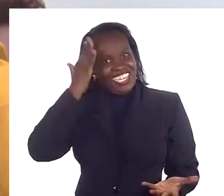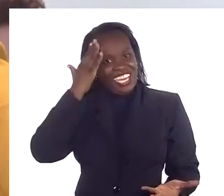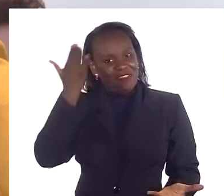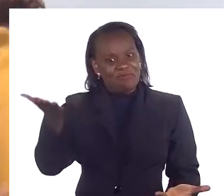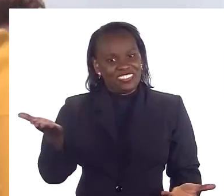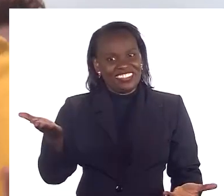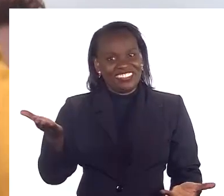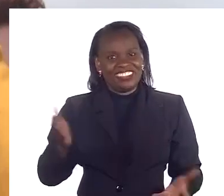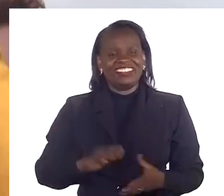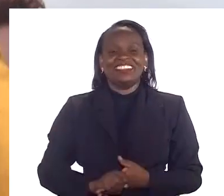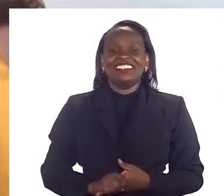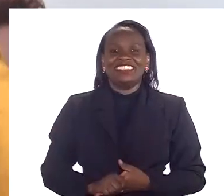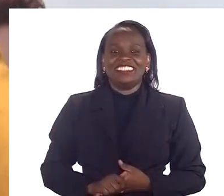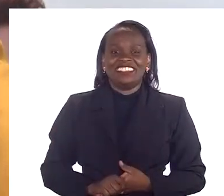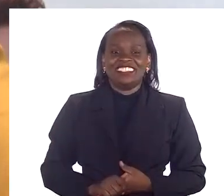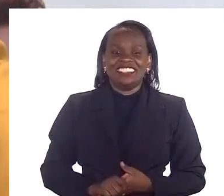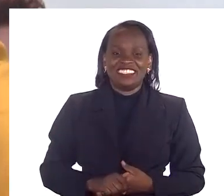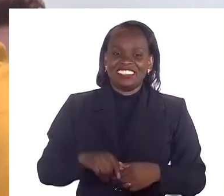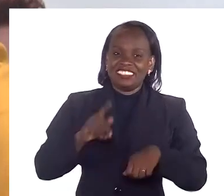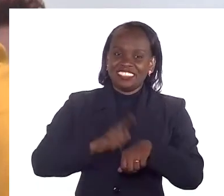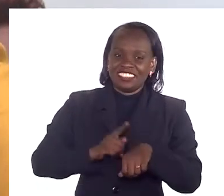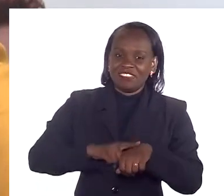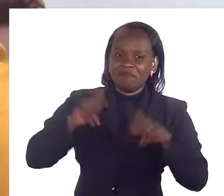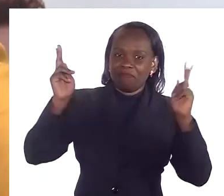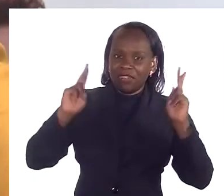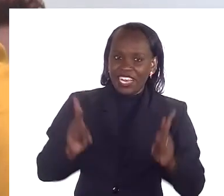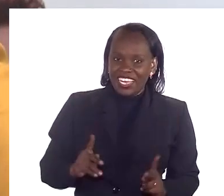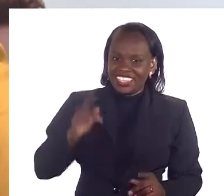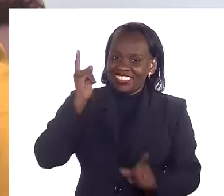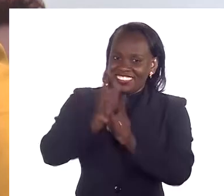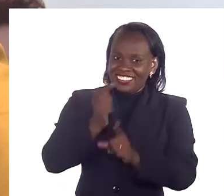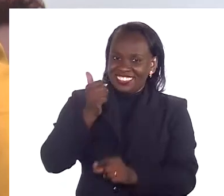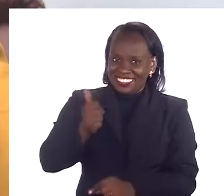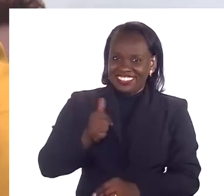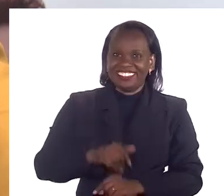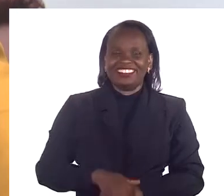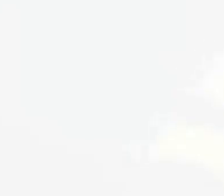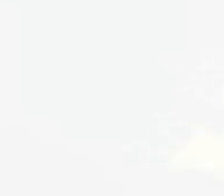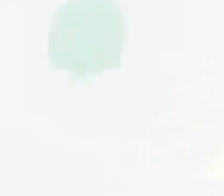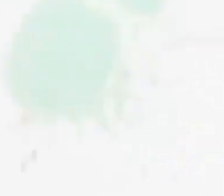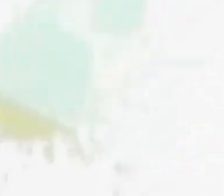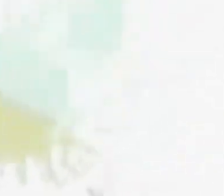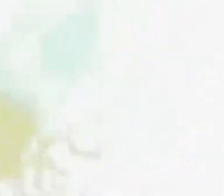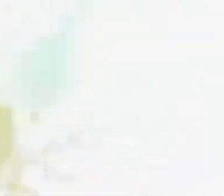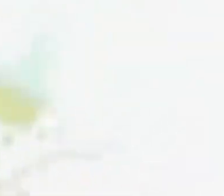já sabe, né? Não rola. Momentos de paz e até lá.